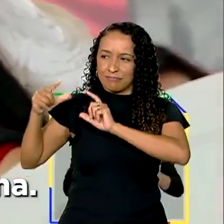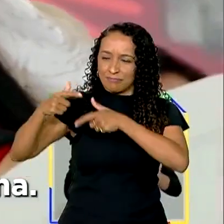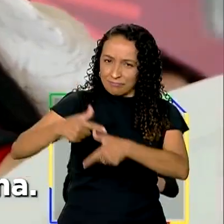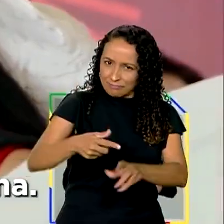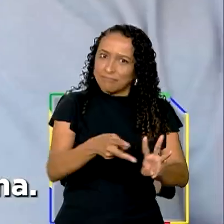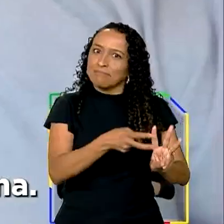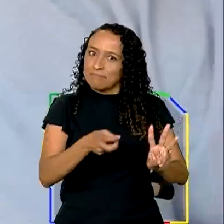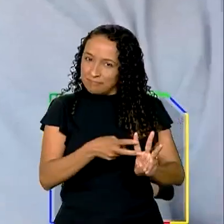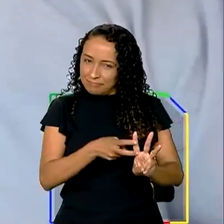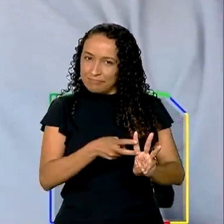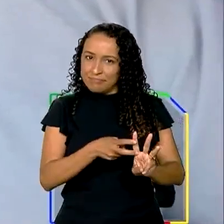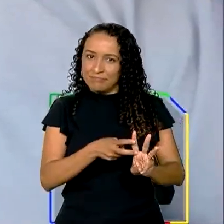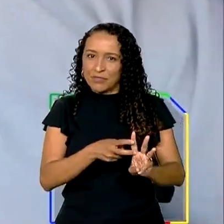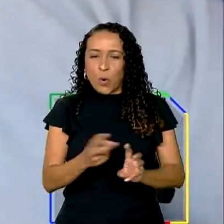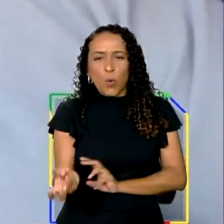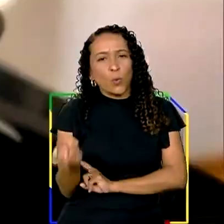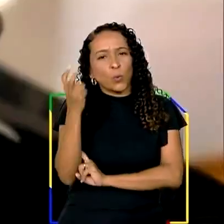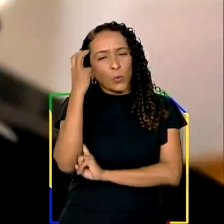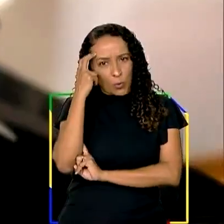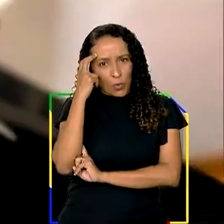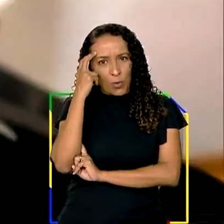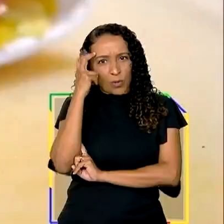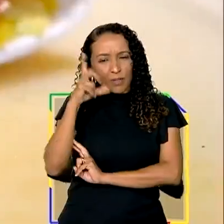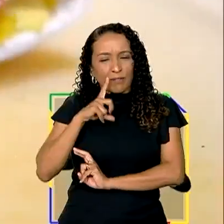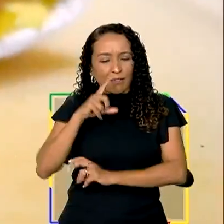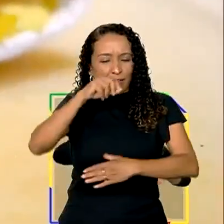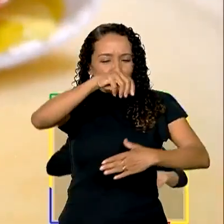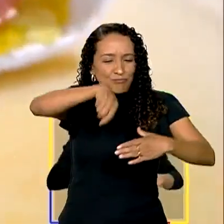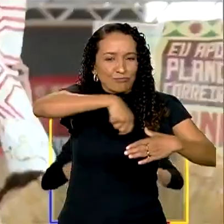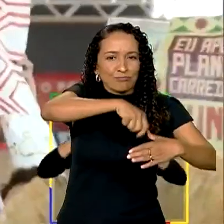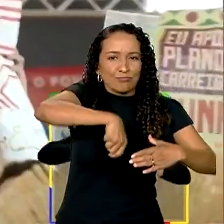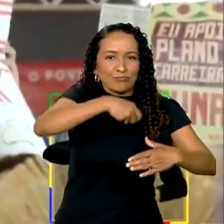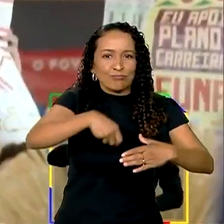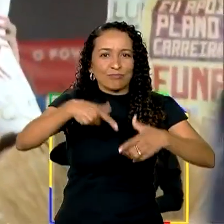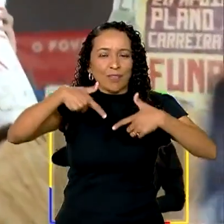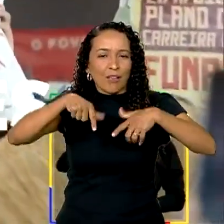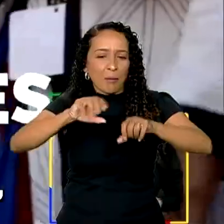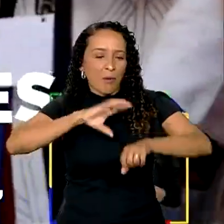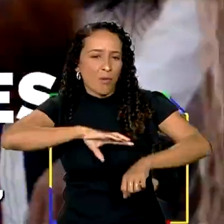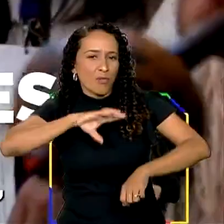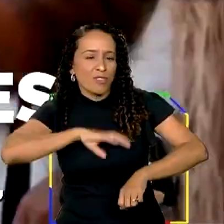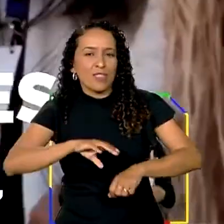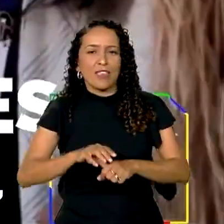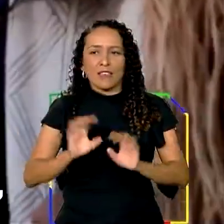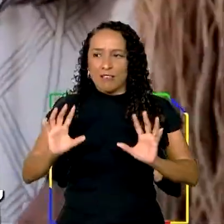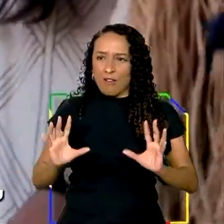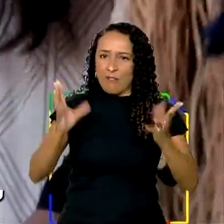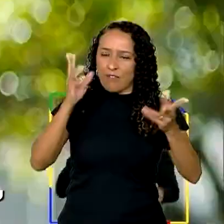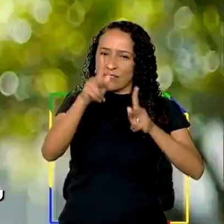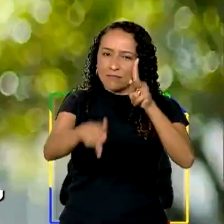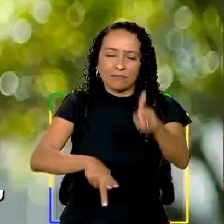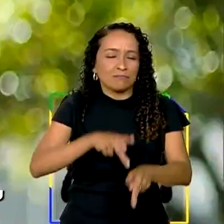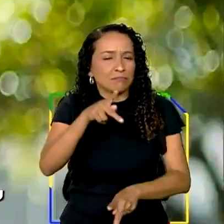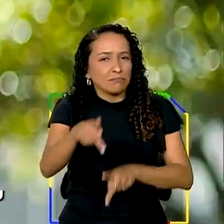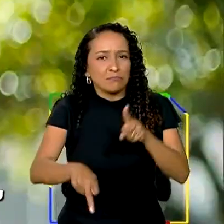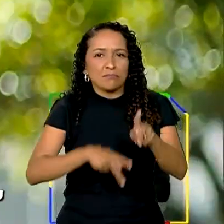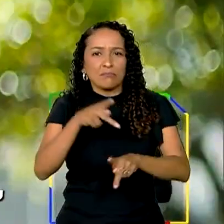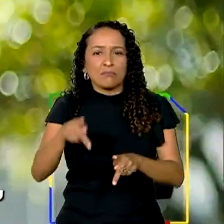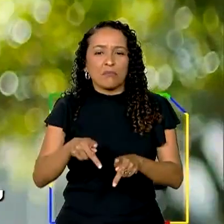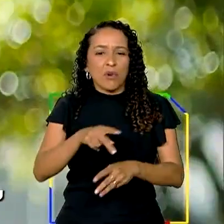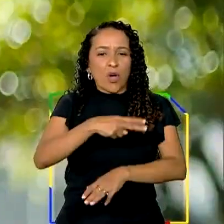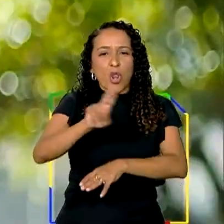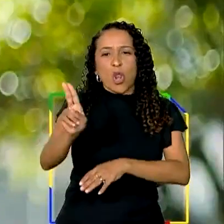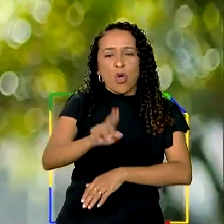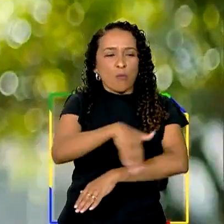originariamente indígena. Nossa cultura está na culinária, na língua portuguesa, em festas populares, em nomes